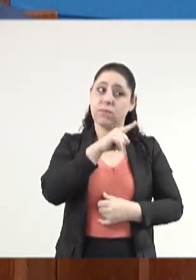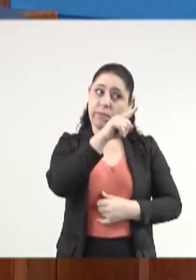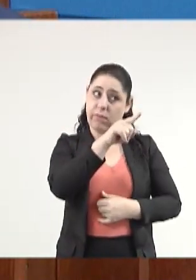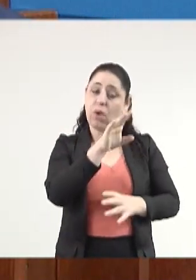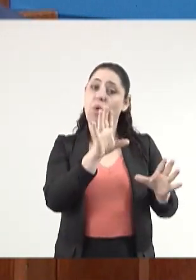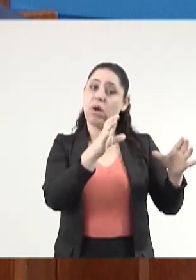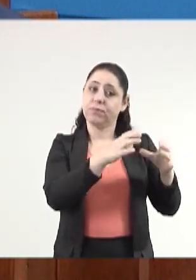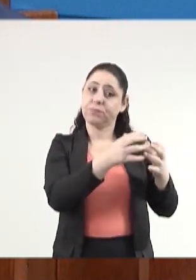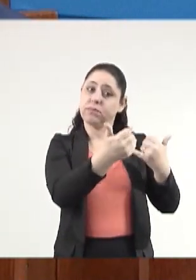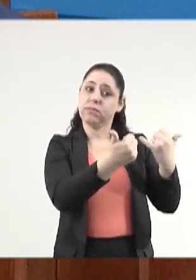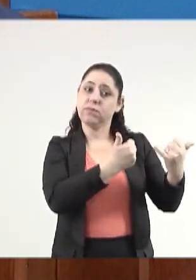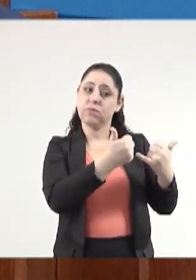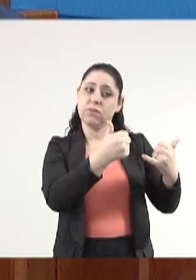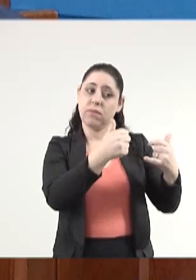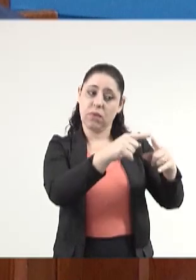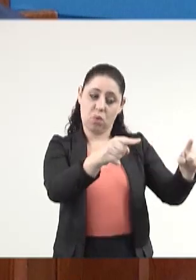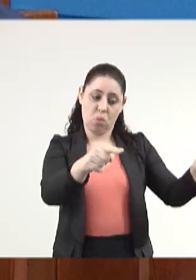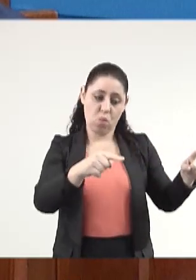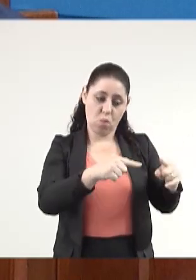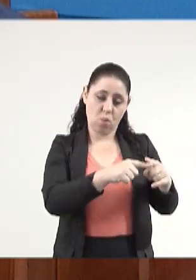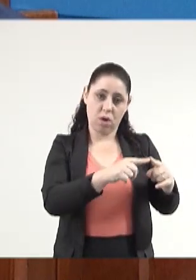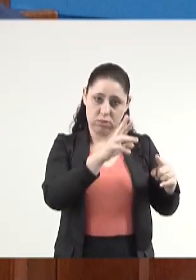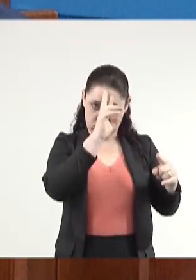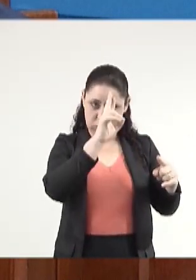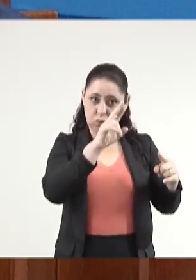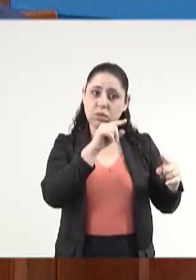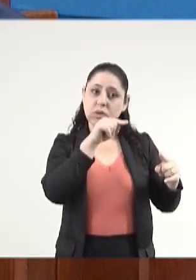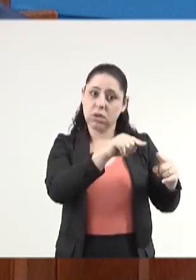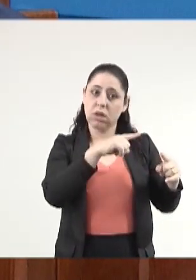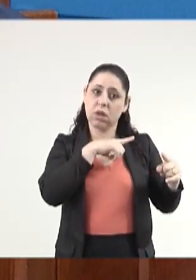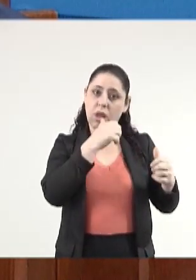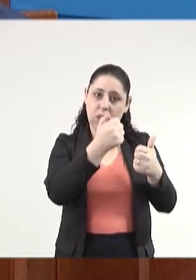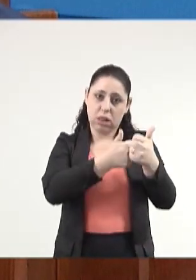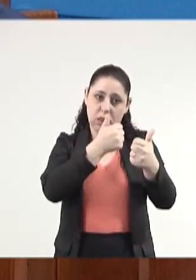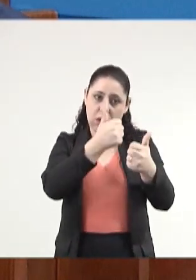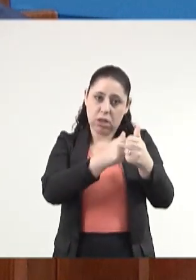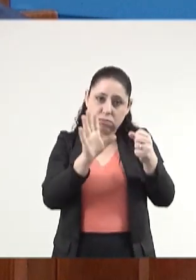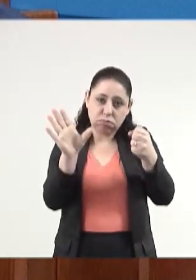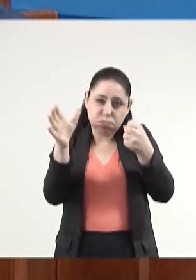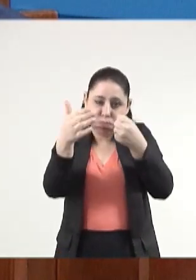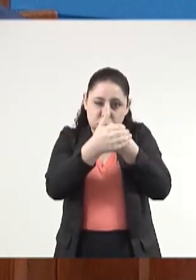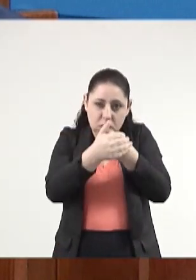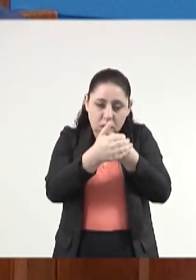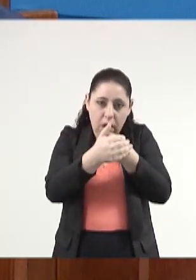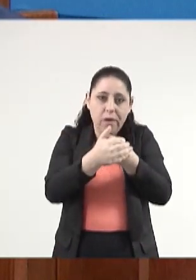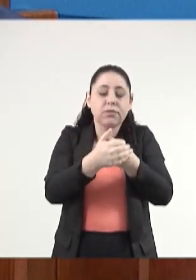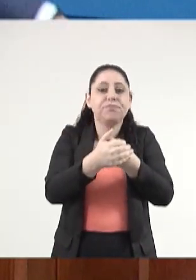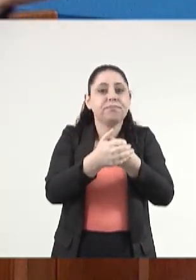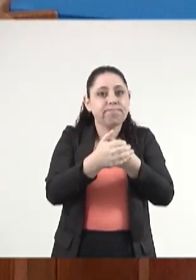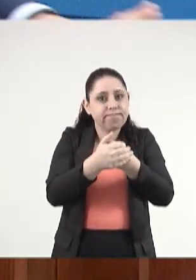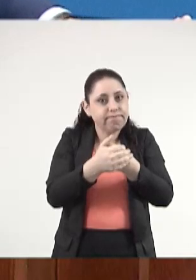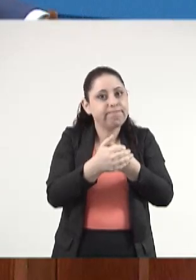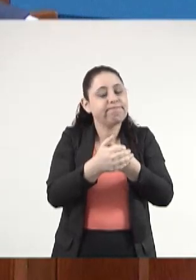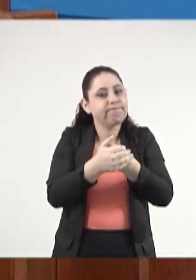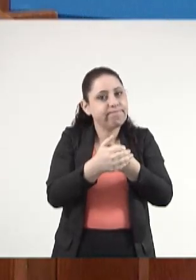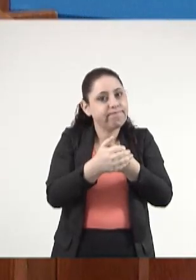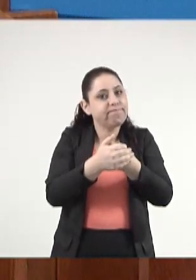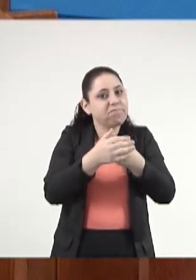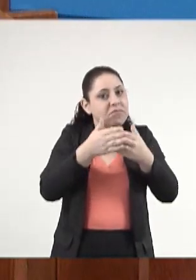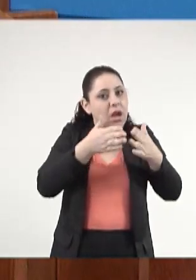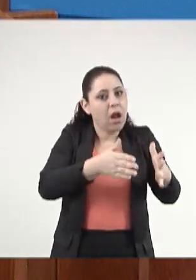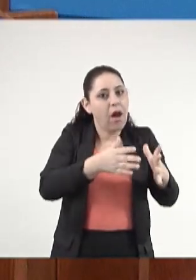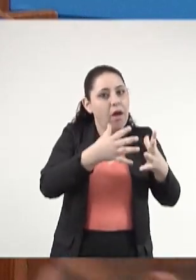lá da área, as lideranças, de que estão tentando esconder esse corpo, dar fim